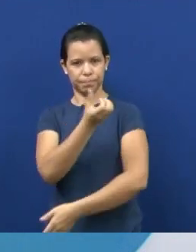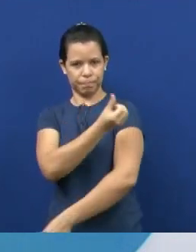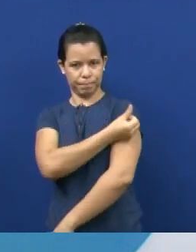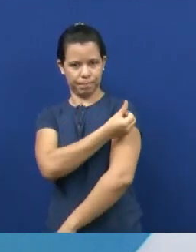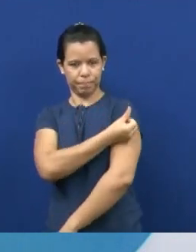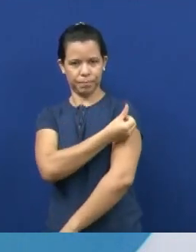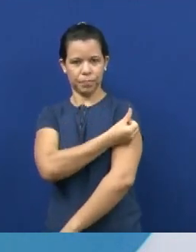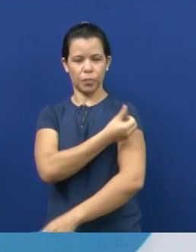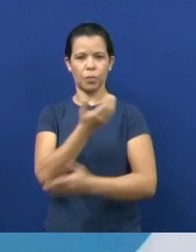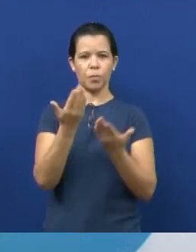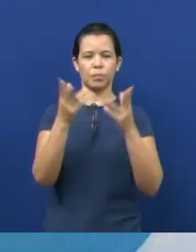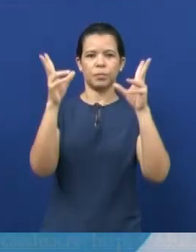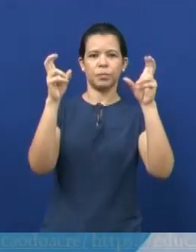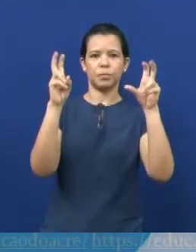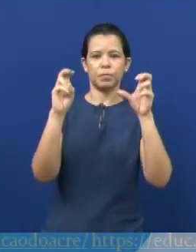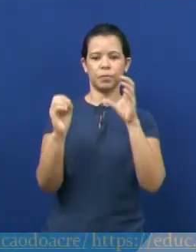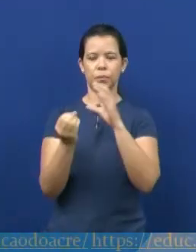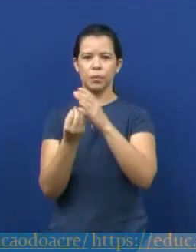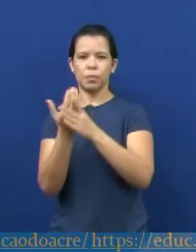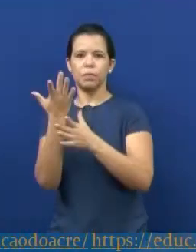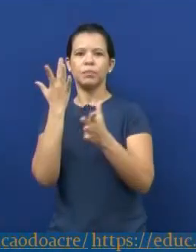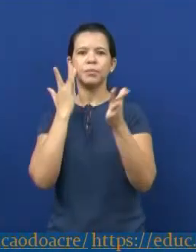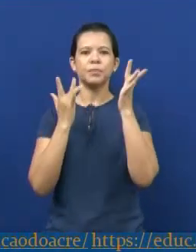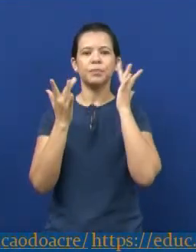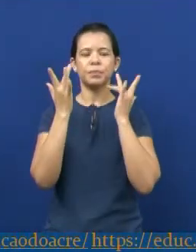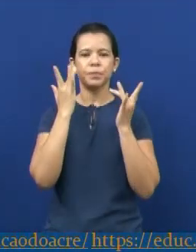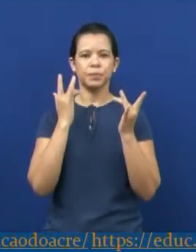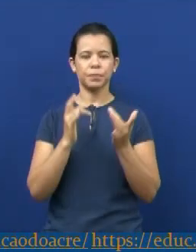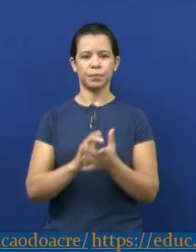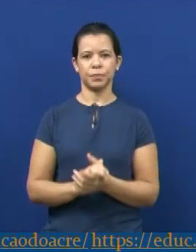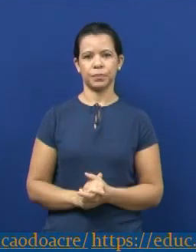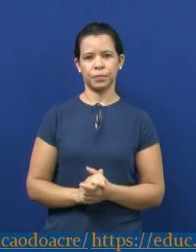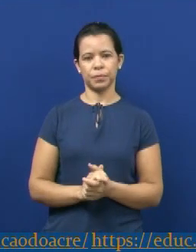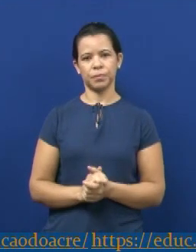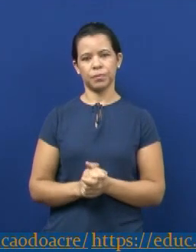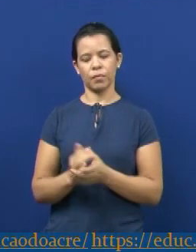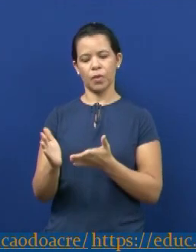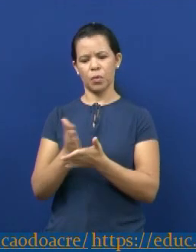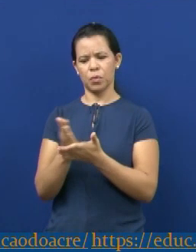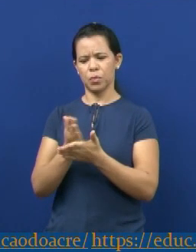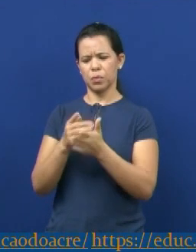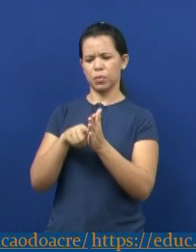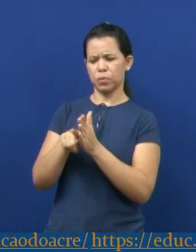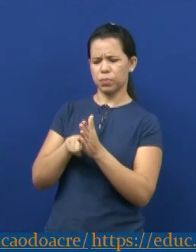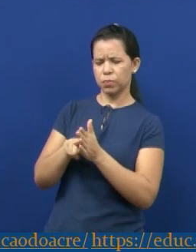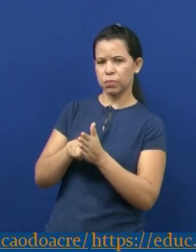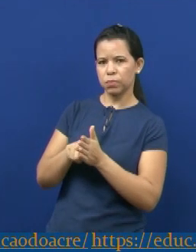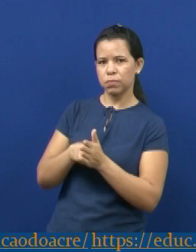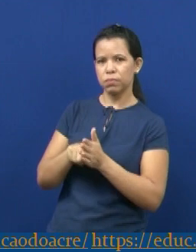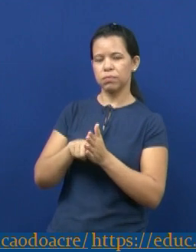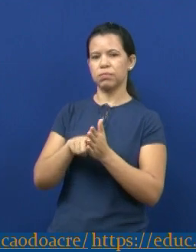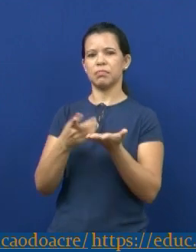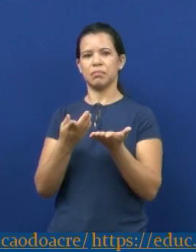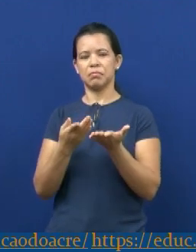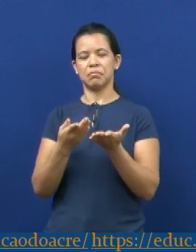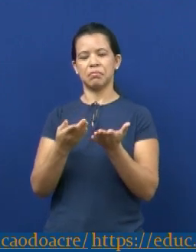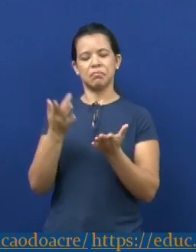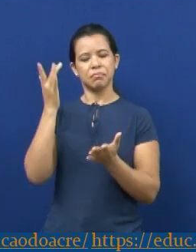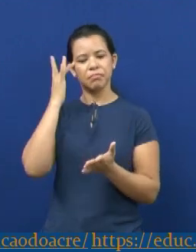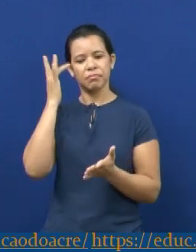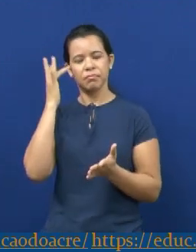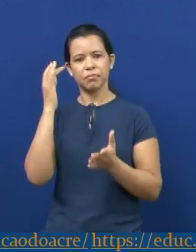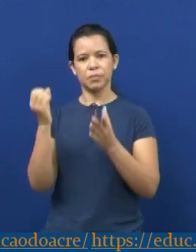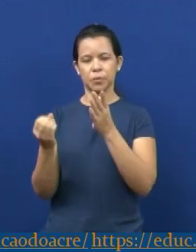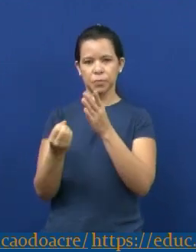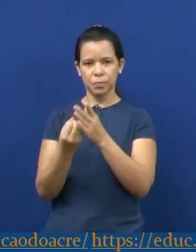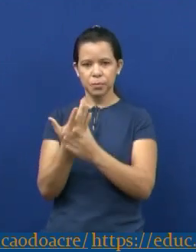nosso tema de hoje é a origem do teatro o segundo alguns historiadores a origem da manifestação